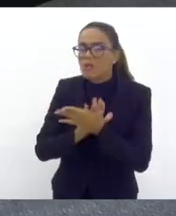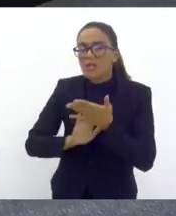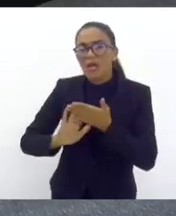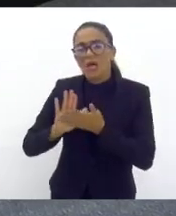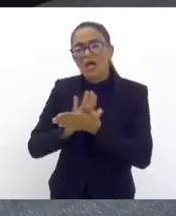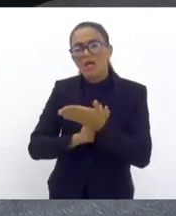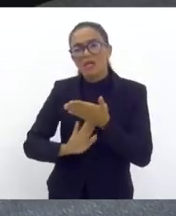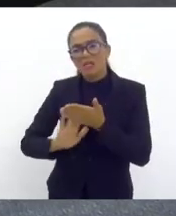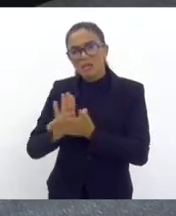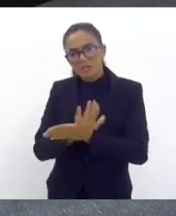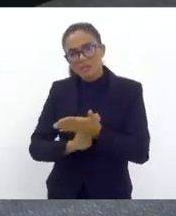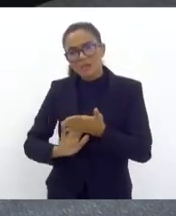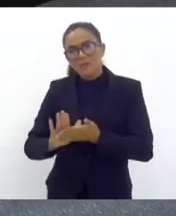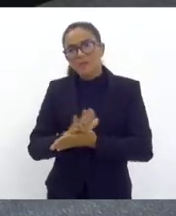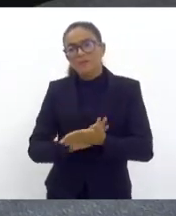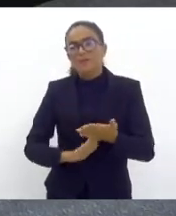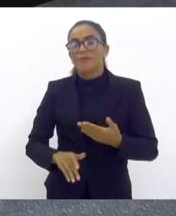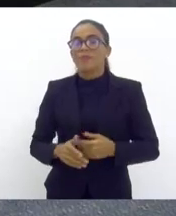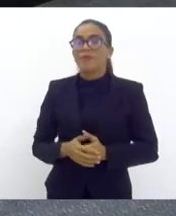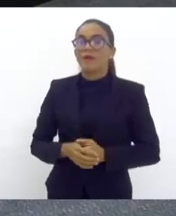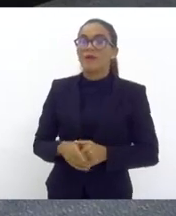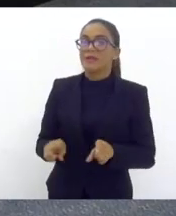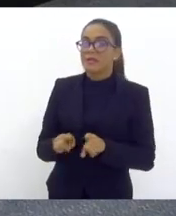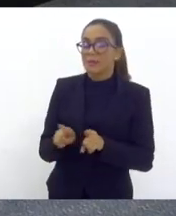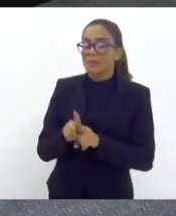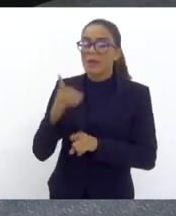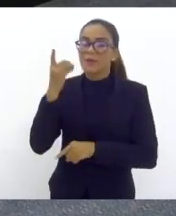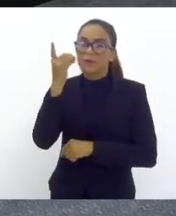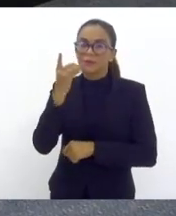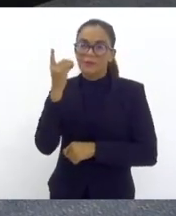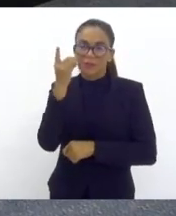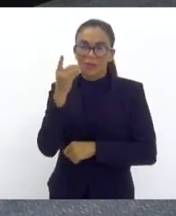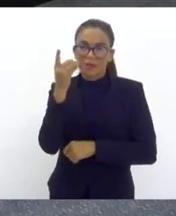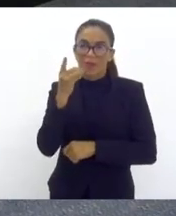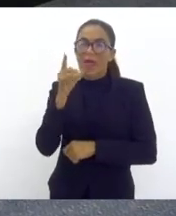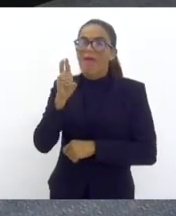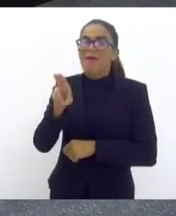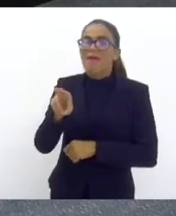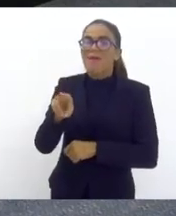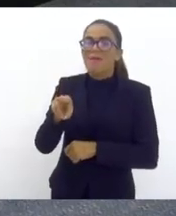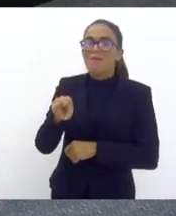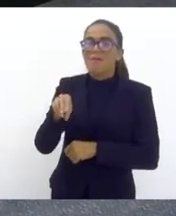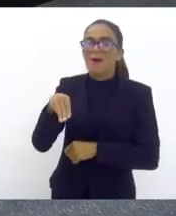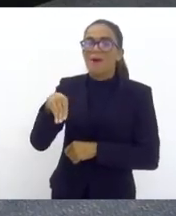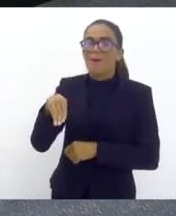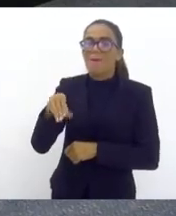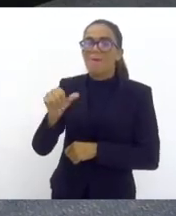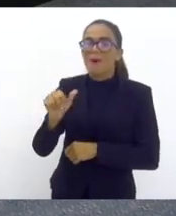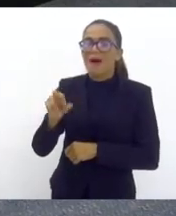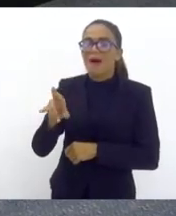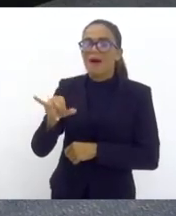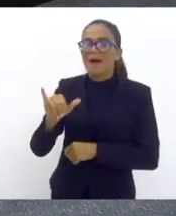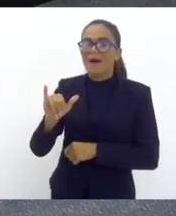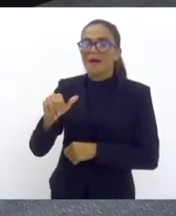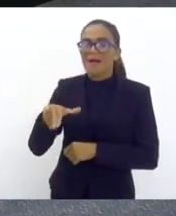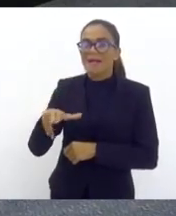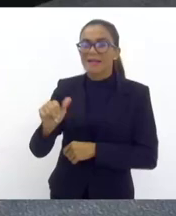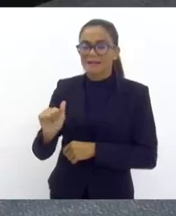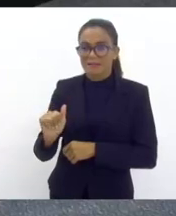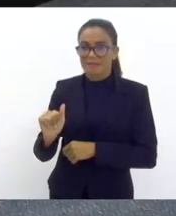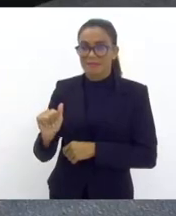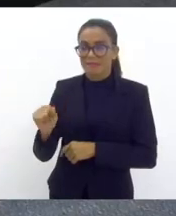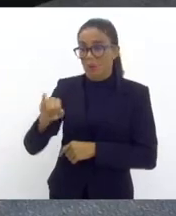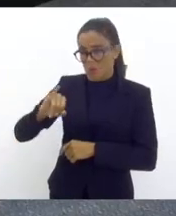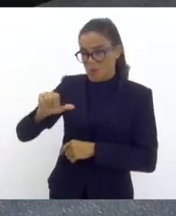naquelas perguntas que eu não respondida o deputado que é irmão da Marina que é o Júlio Júlio O Júlio falou